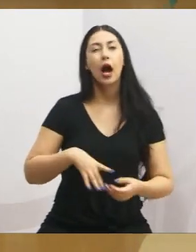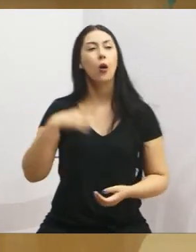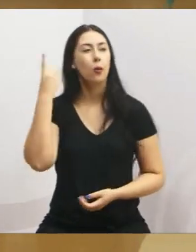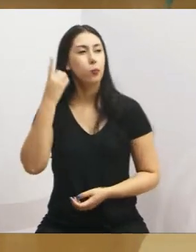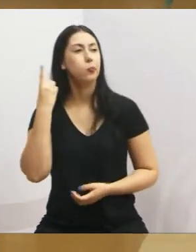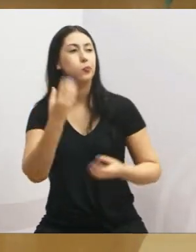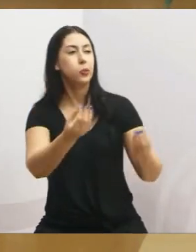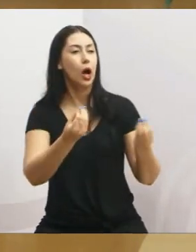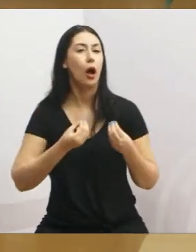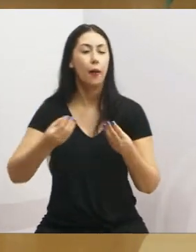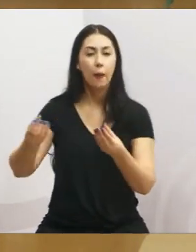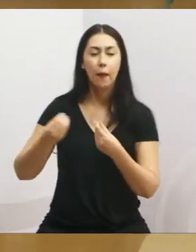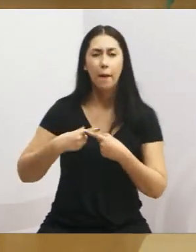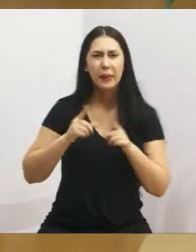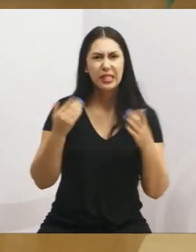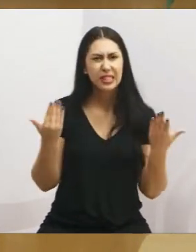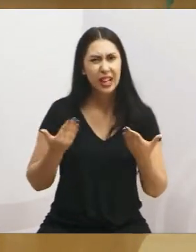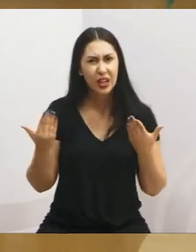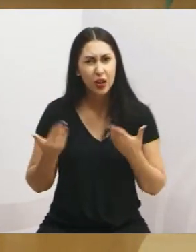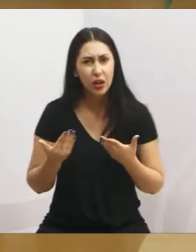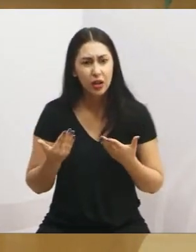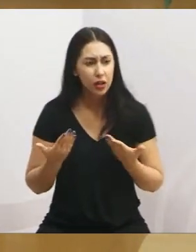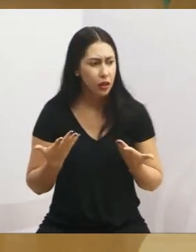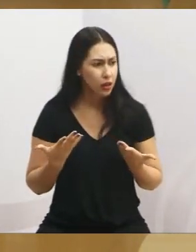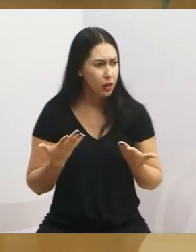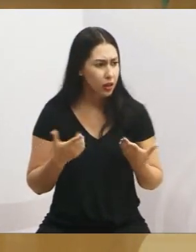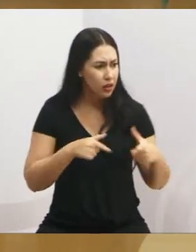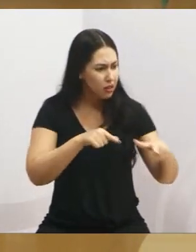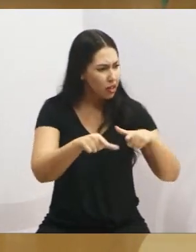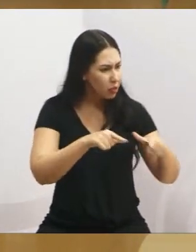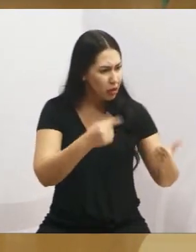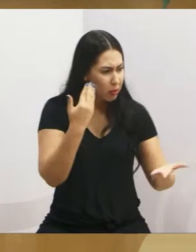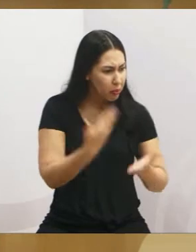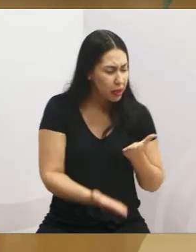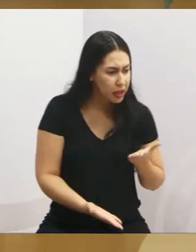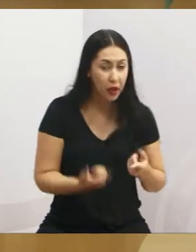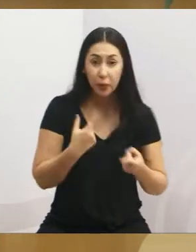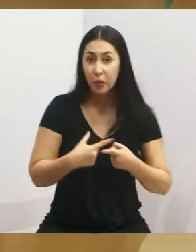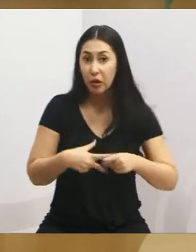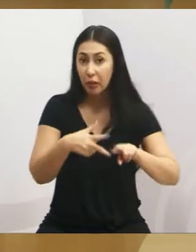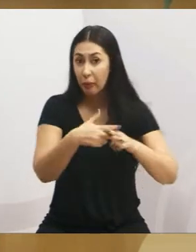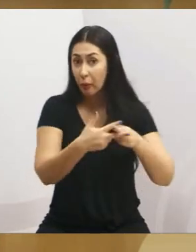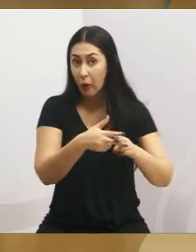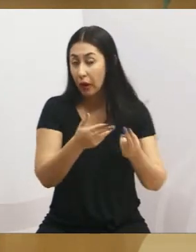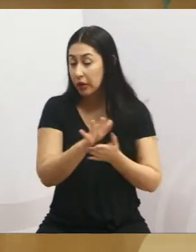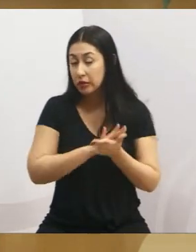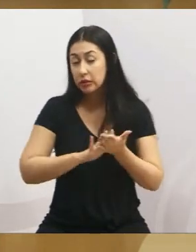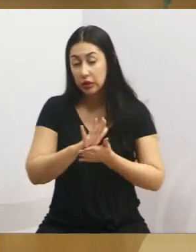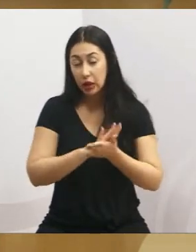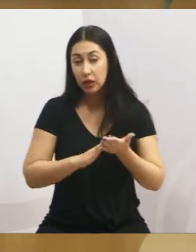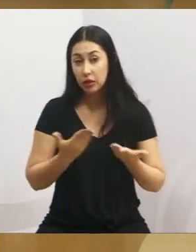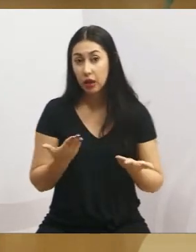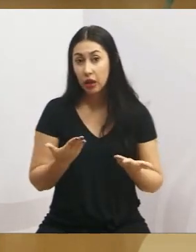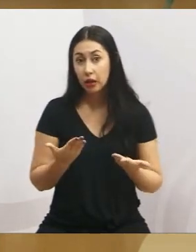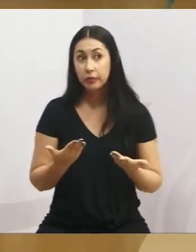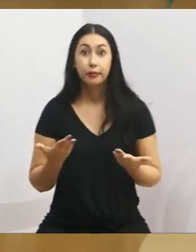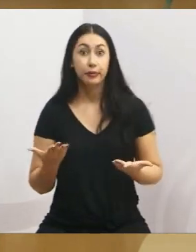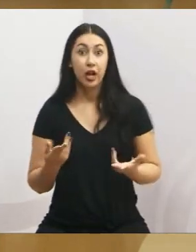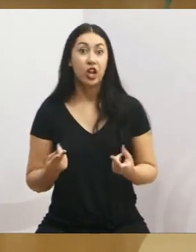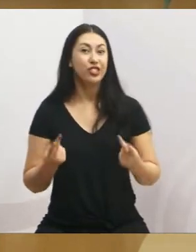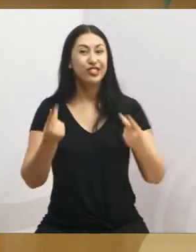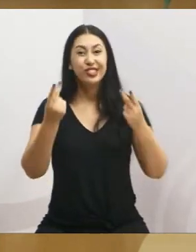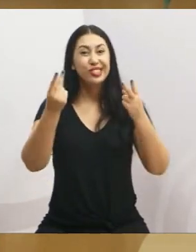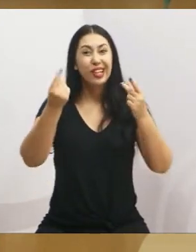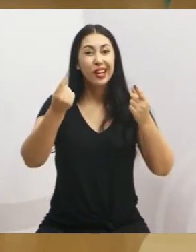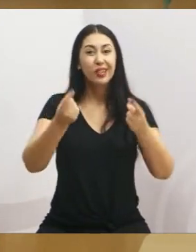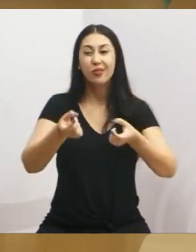do deputado tal, e agora todo o serviço foi perdido por falta de manutenção. Então, jogamos o dinheiro